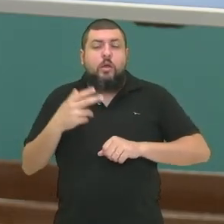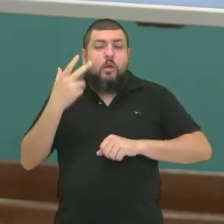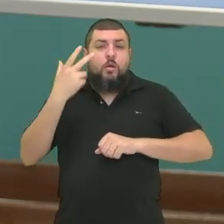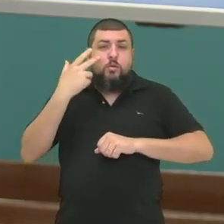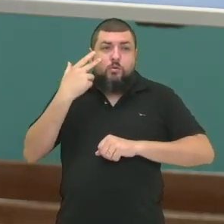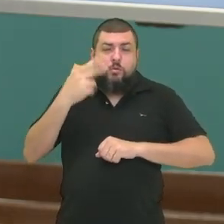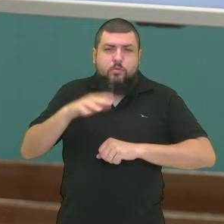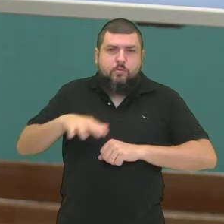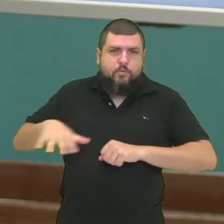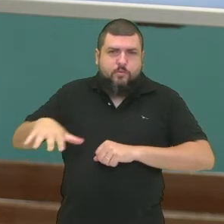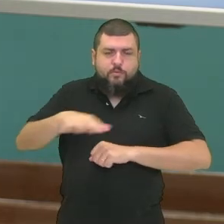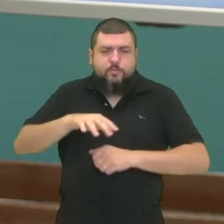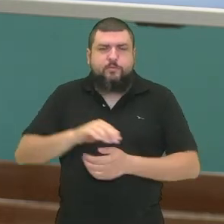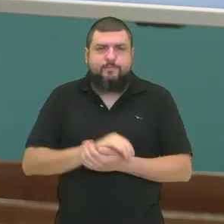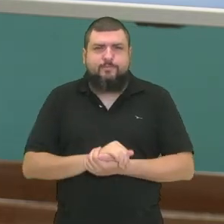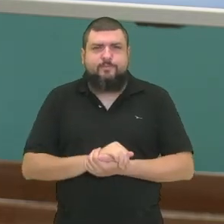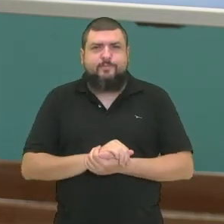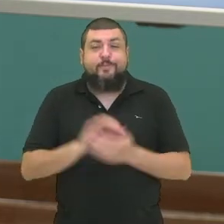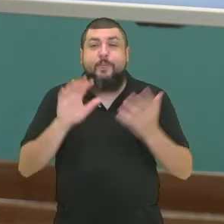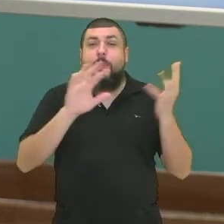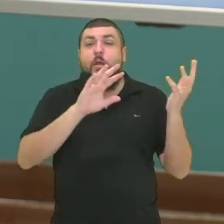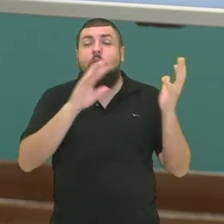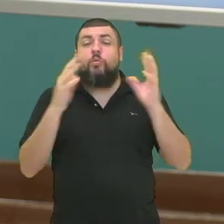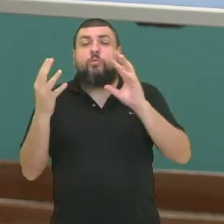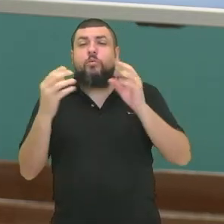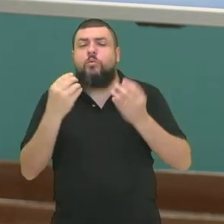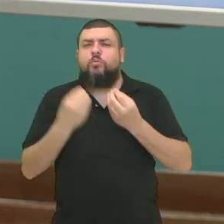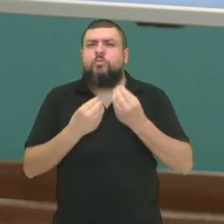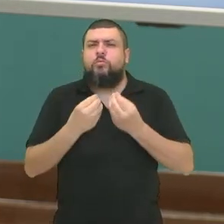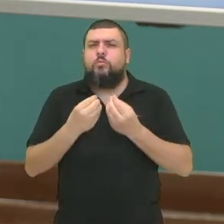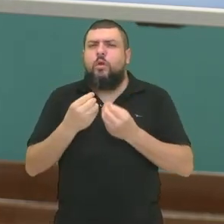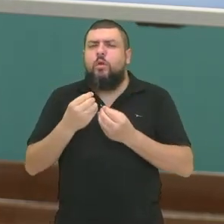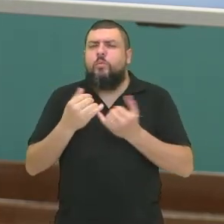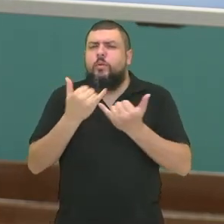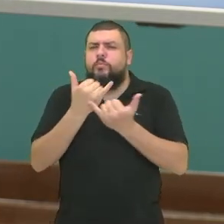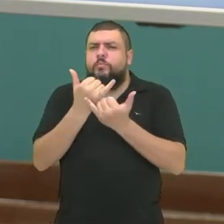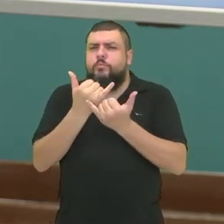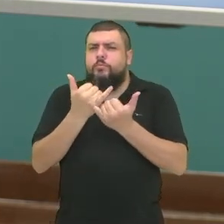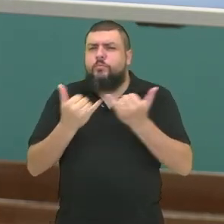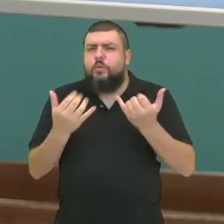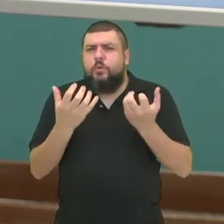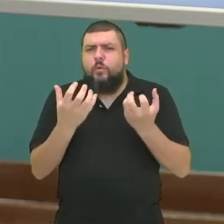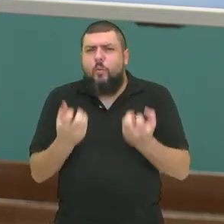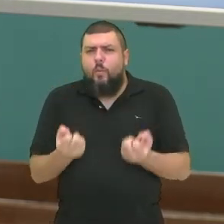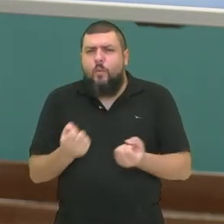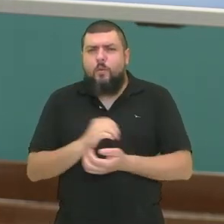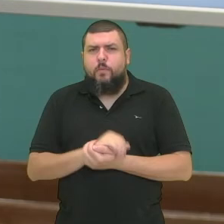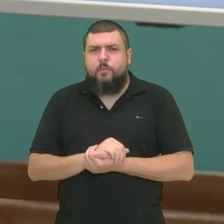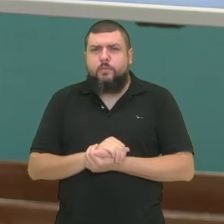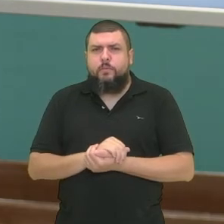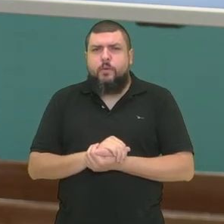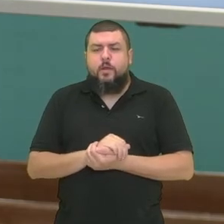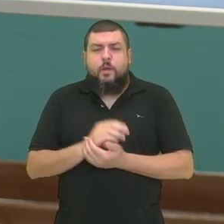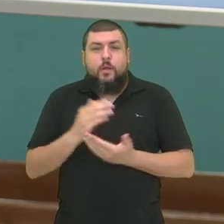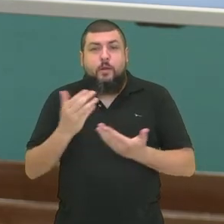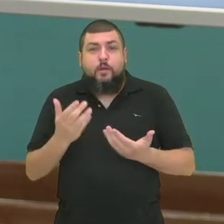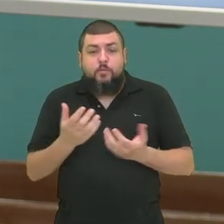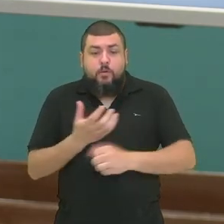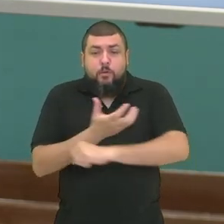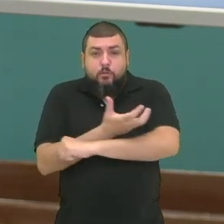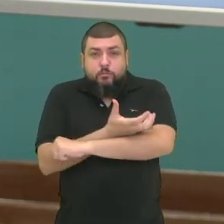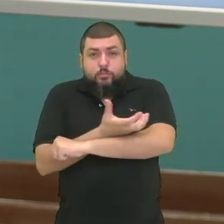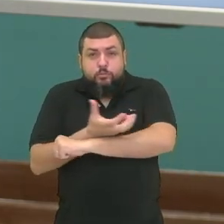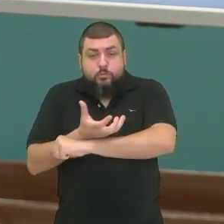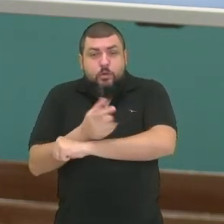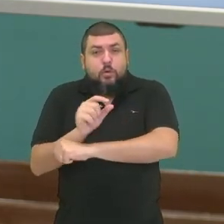nessa região. O clima então pode ser semiárido nessa região, né? A vegetação então presente ali, ela tem que se adaptar a